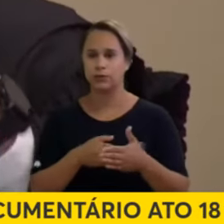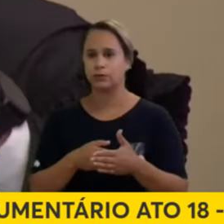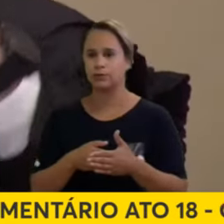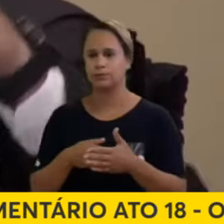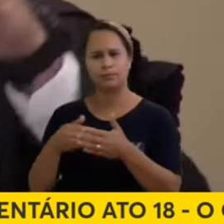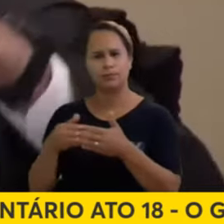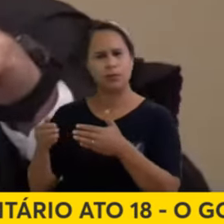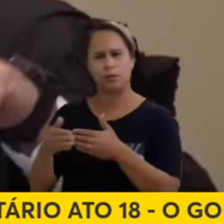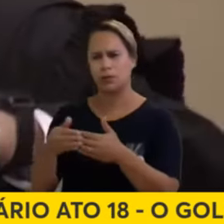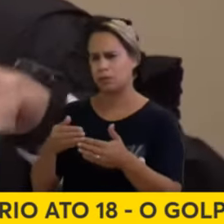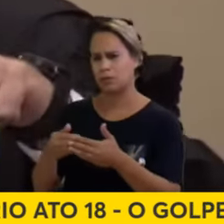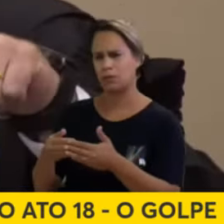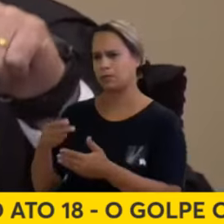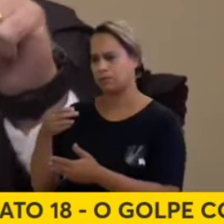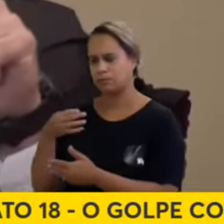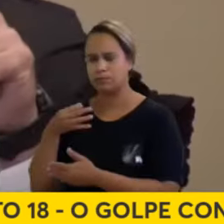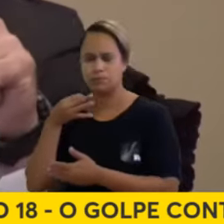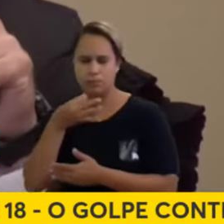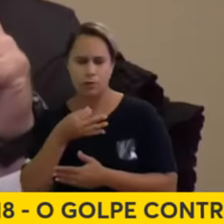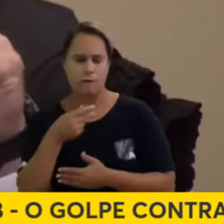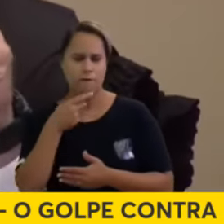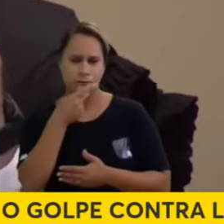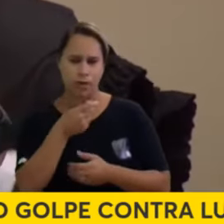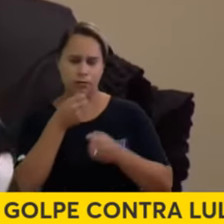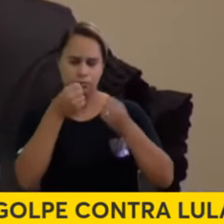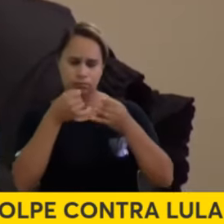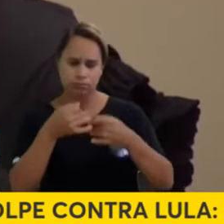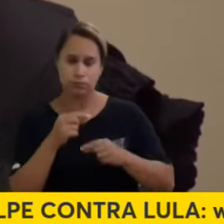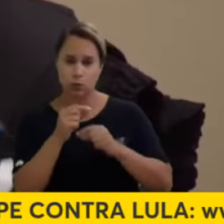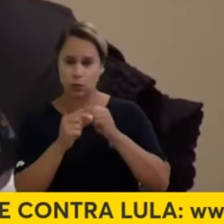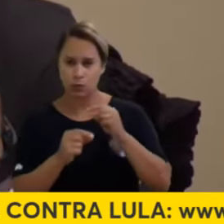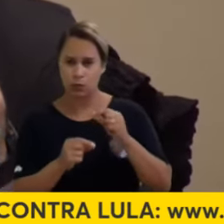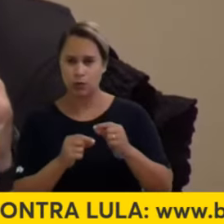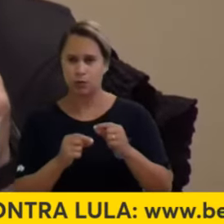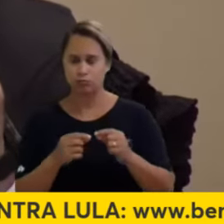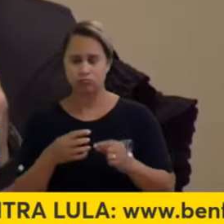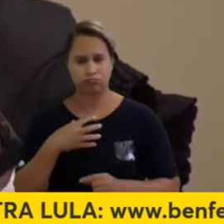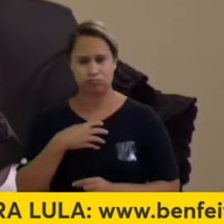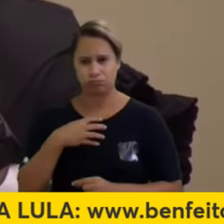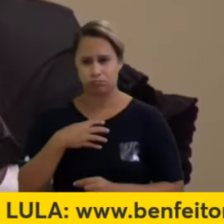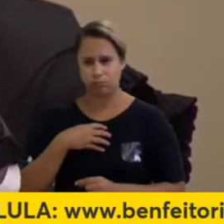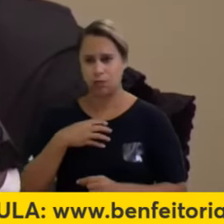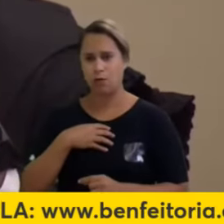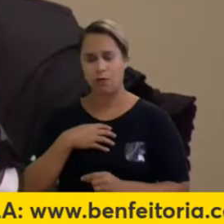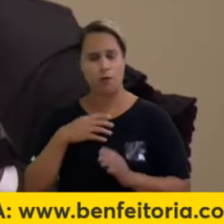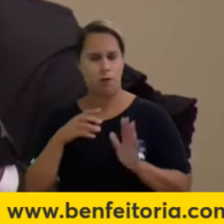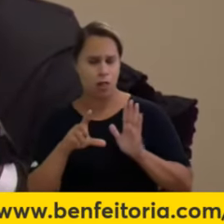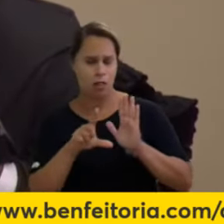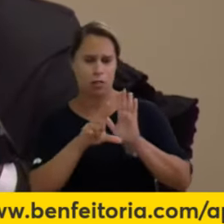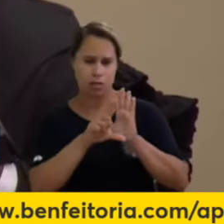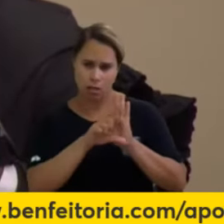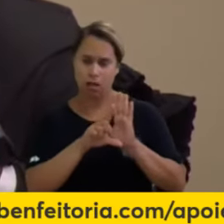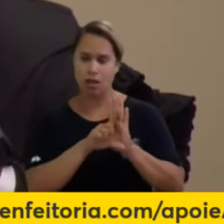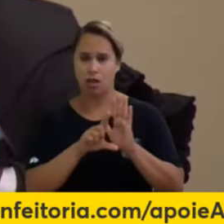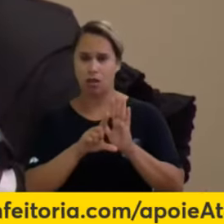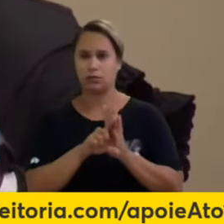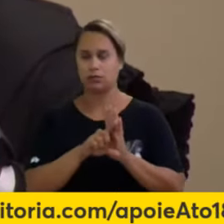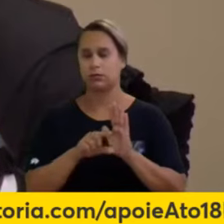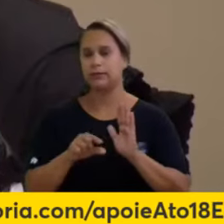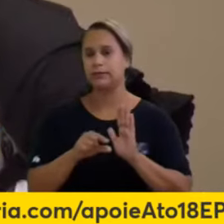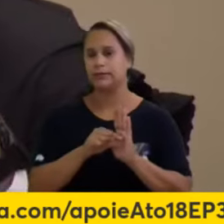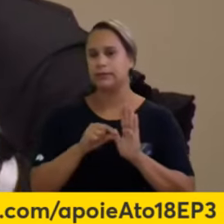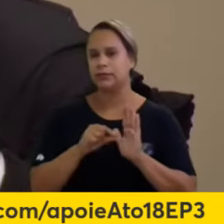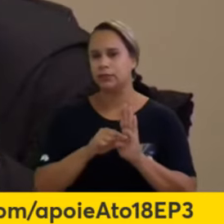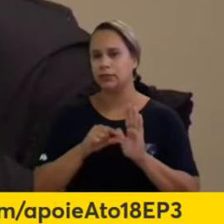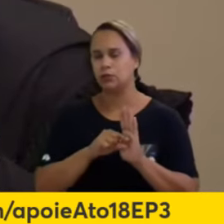administrador ou do juiz que é o caso da corte aqui hoje seja na forma de lei que deve regular as de elegibilidade do Artigo 14 parágrafo 3º